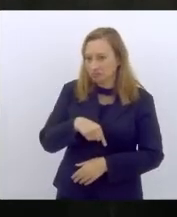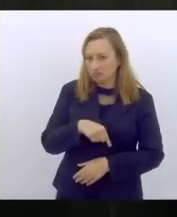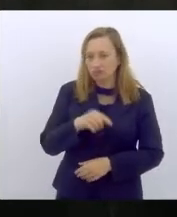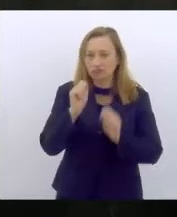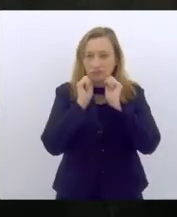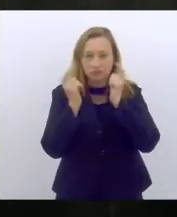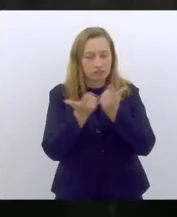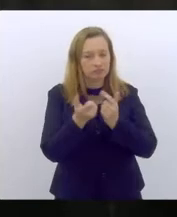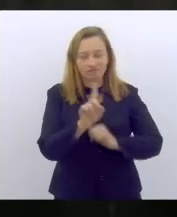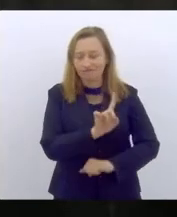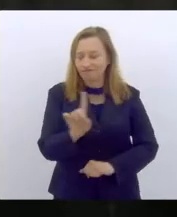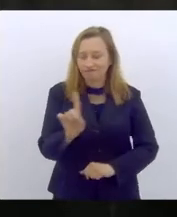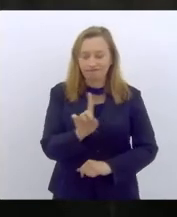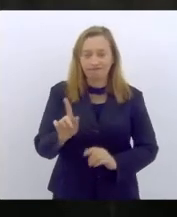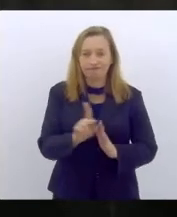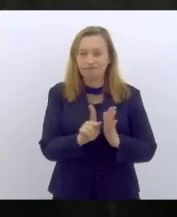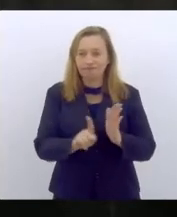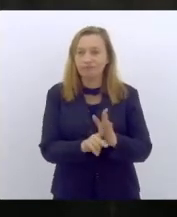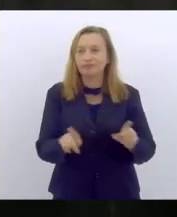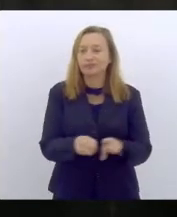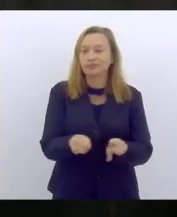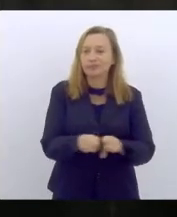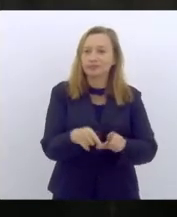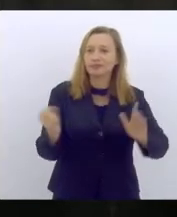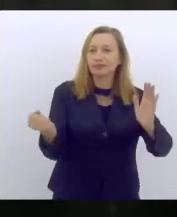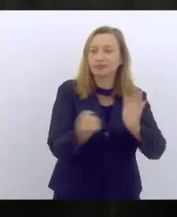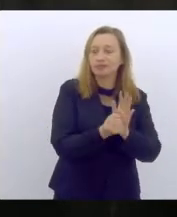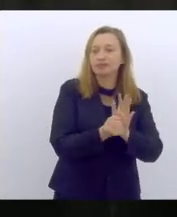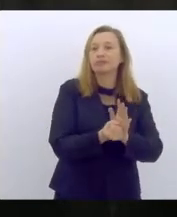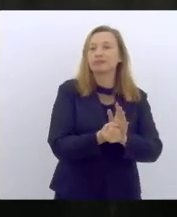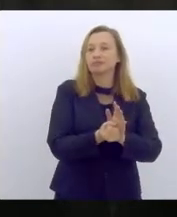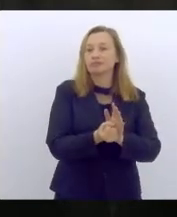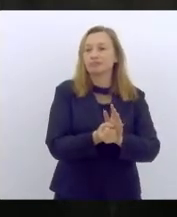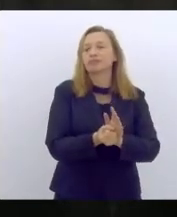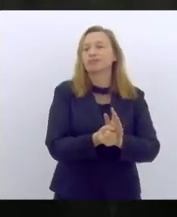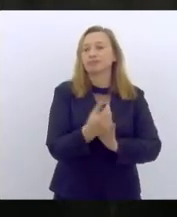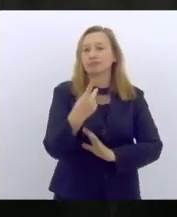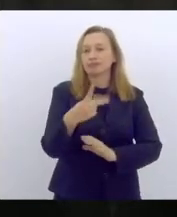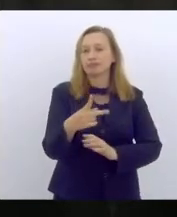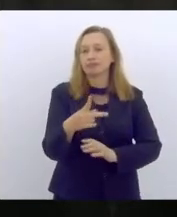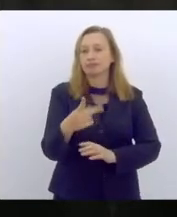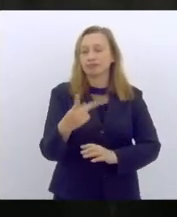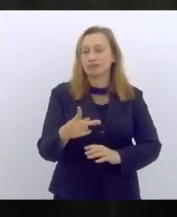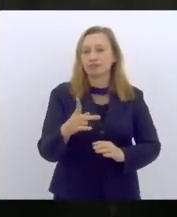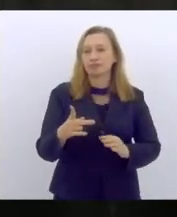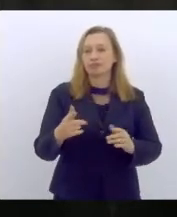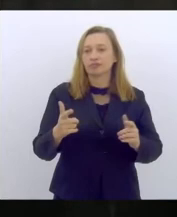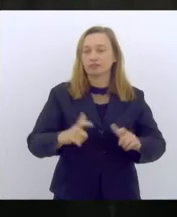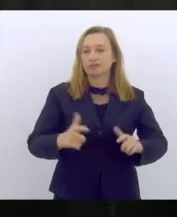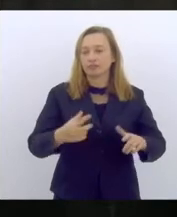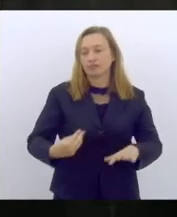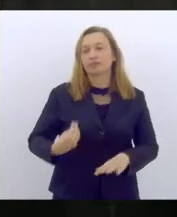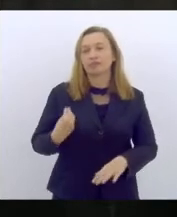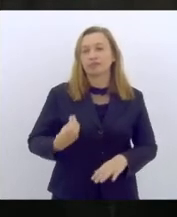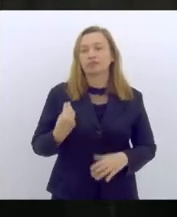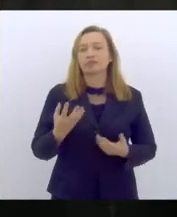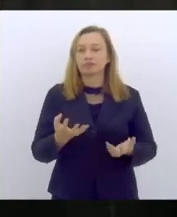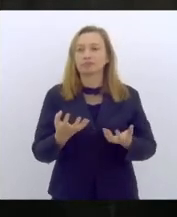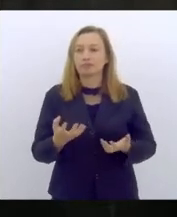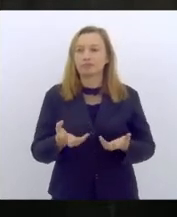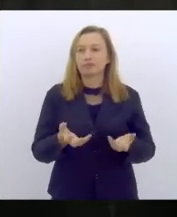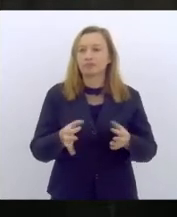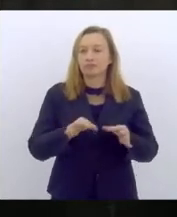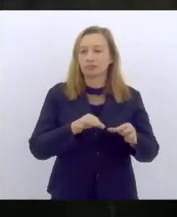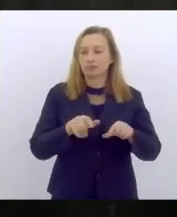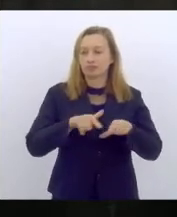alergia não esse projeto também marca o impacto nos seus territórios porque o que que o que tentamos trabalhar